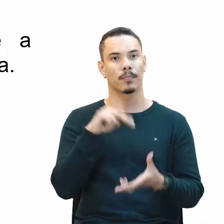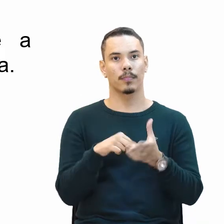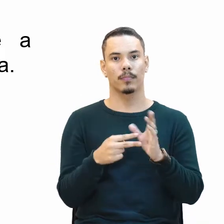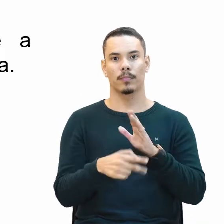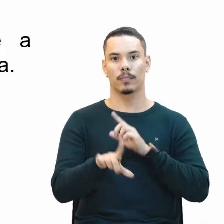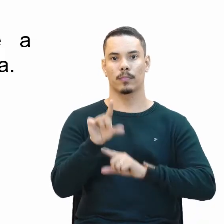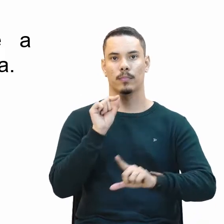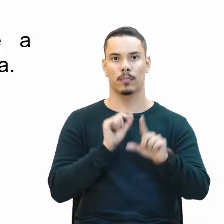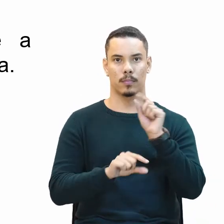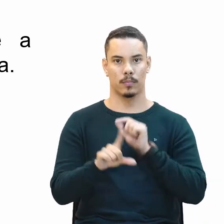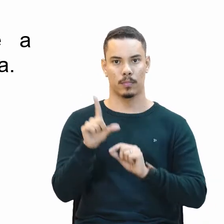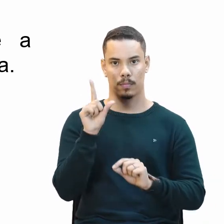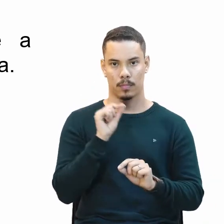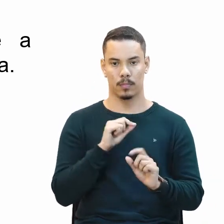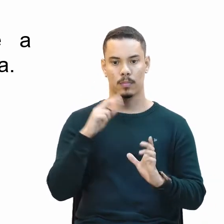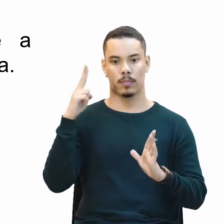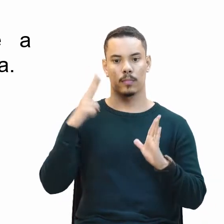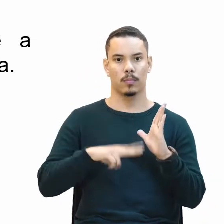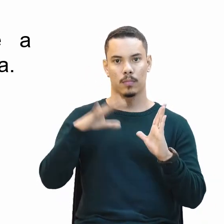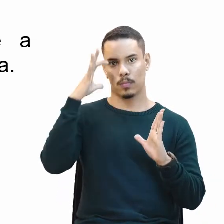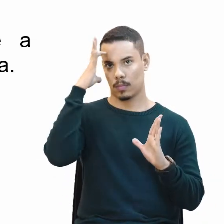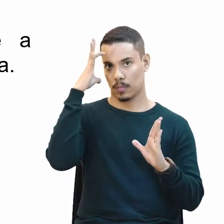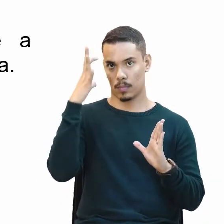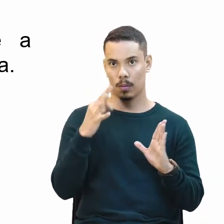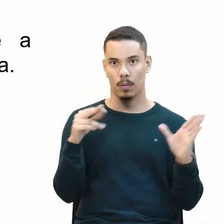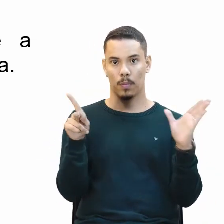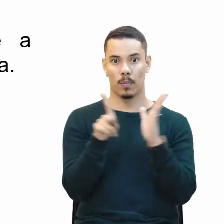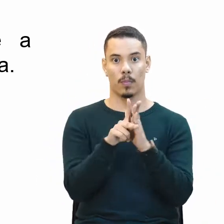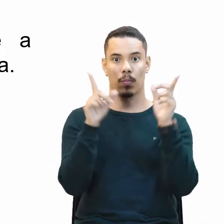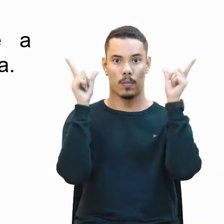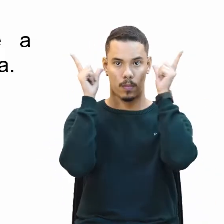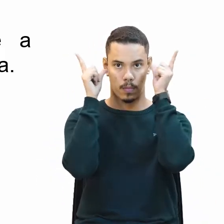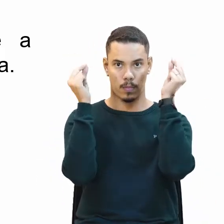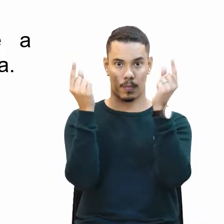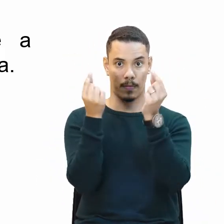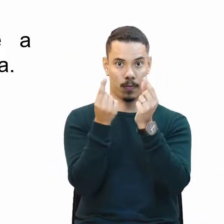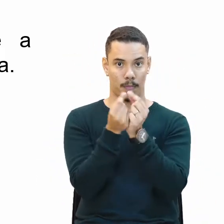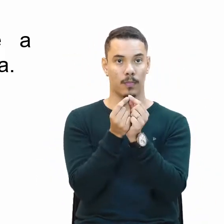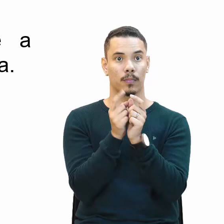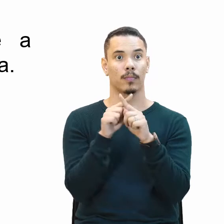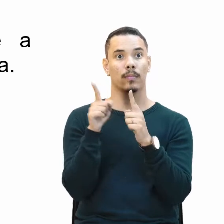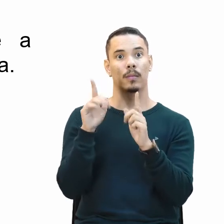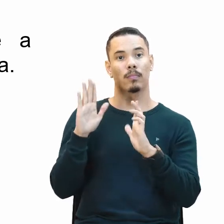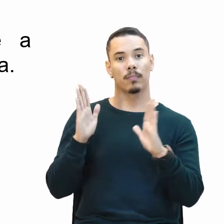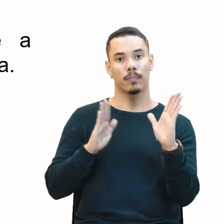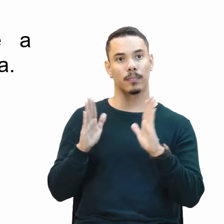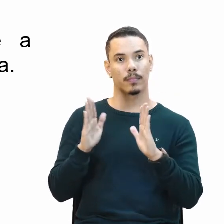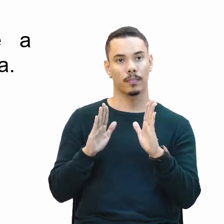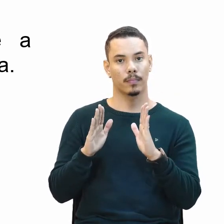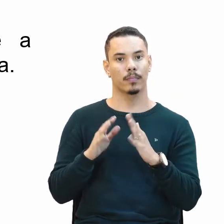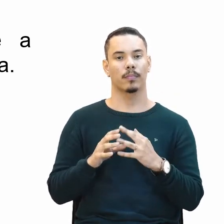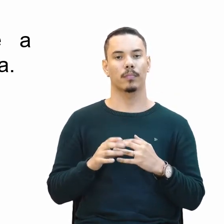seletiva releitura da filosofia grega. Olha só, nesse período,